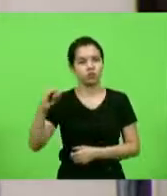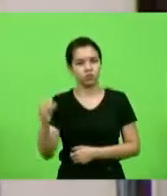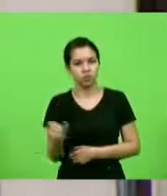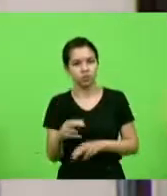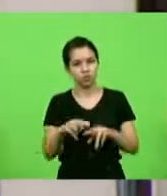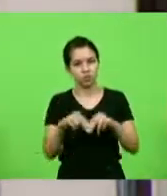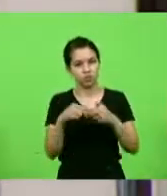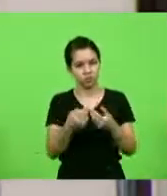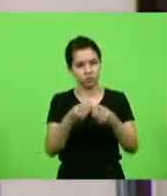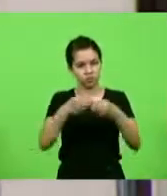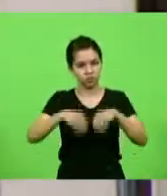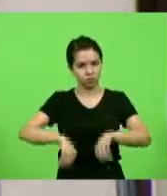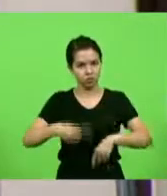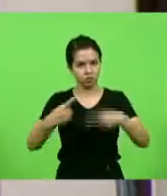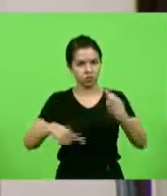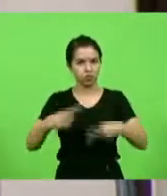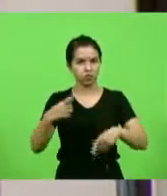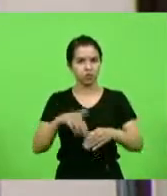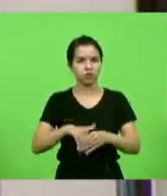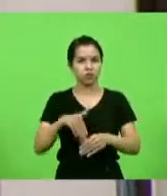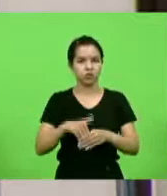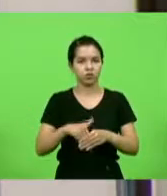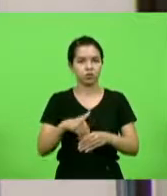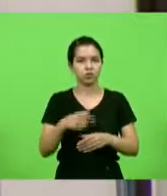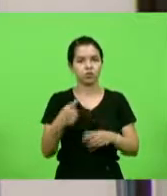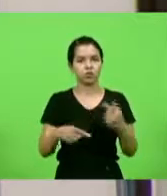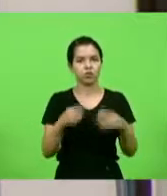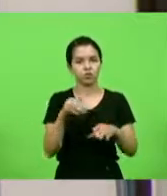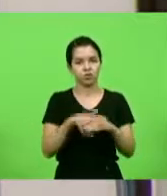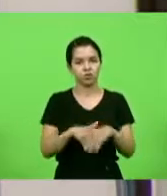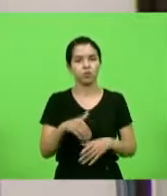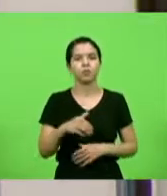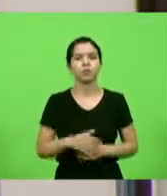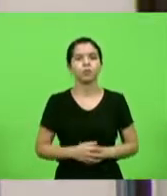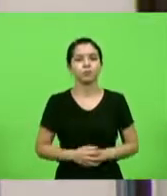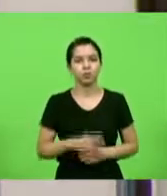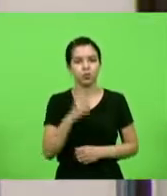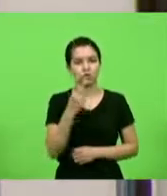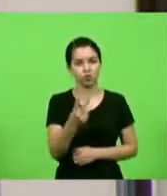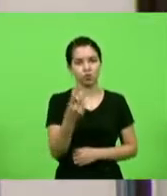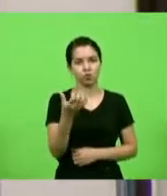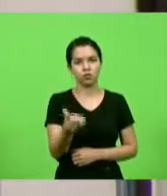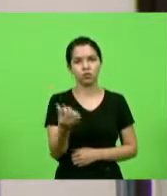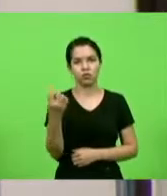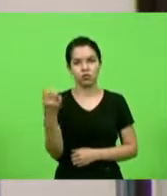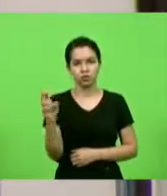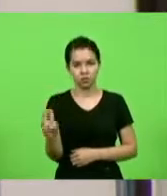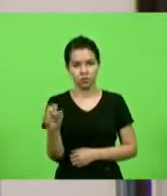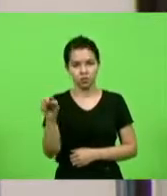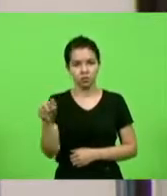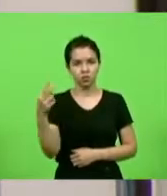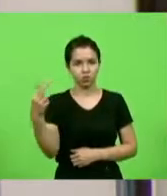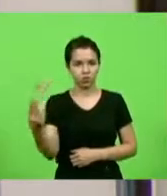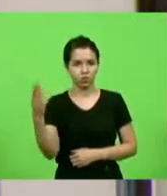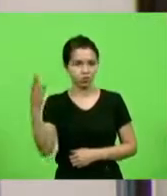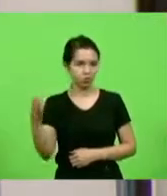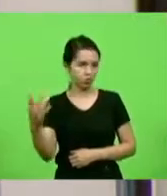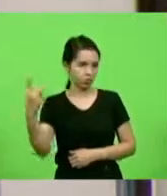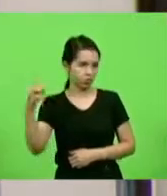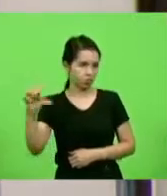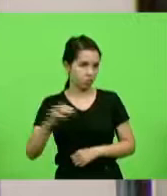fica prejudicada a discussão e votação. Discussão e votação em turno único do projeto de lei 265.2/2019, autora deputada Luciane